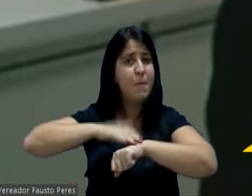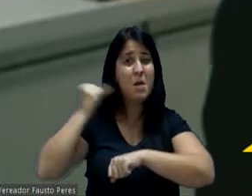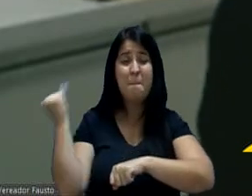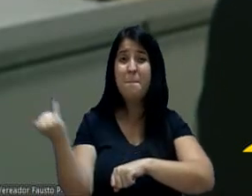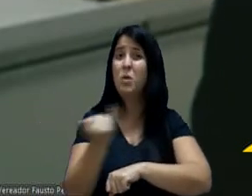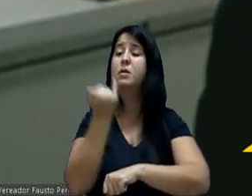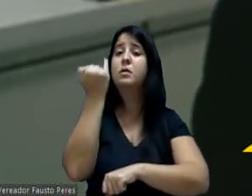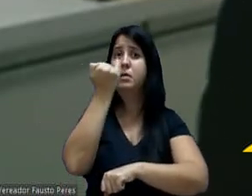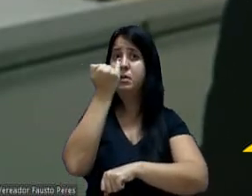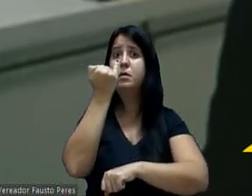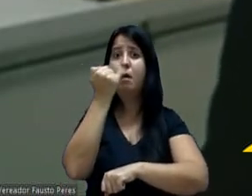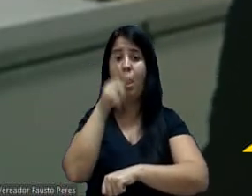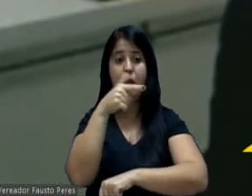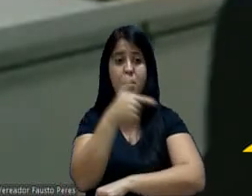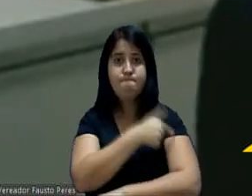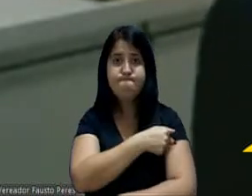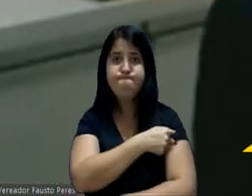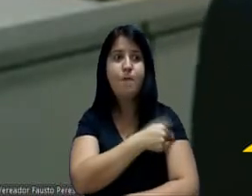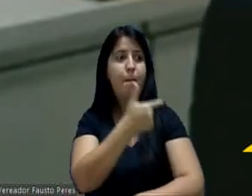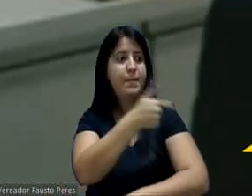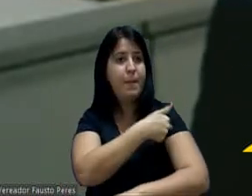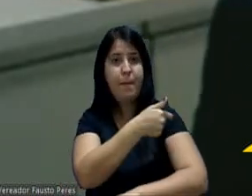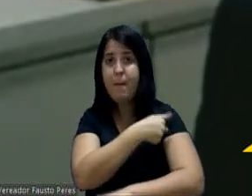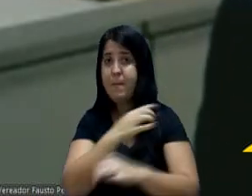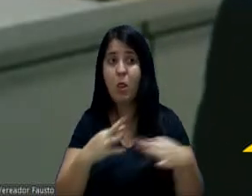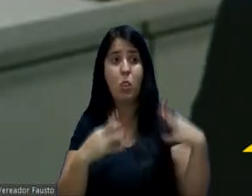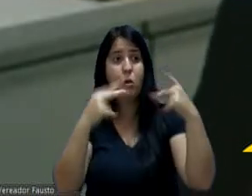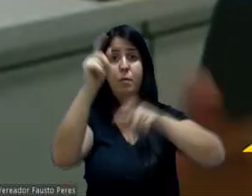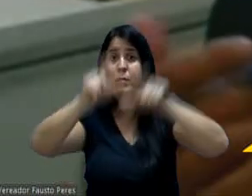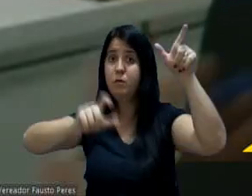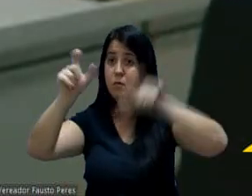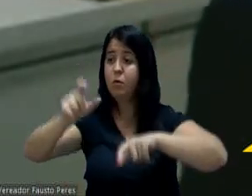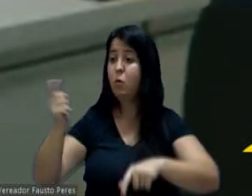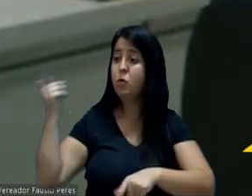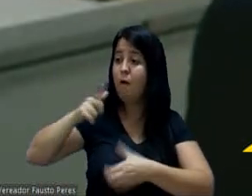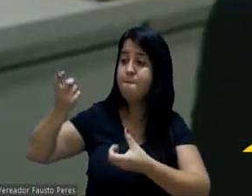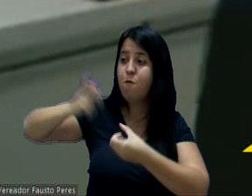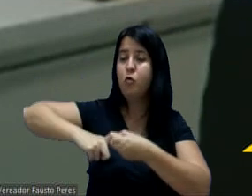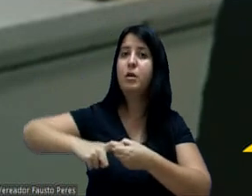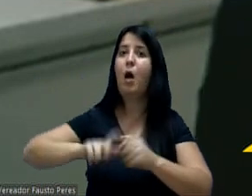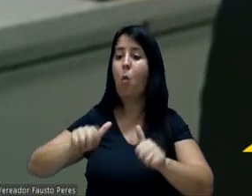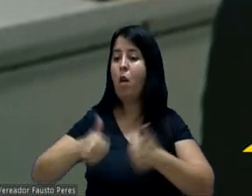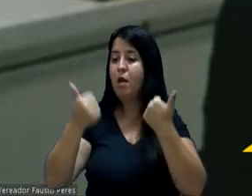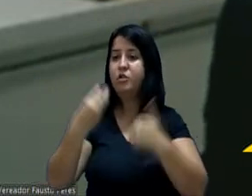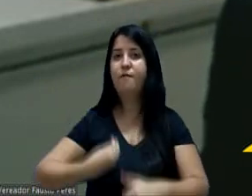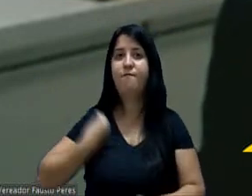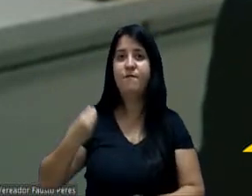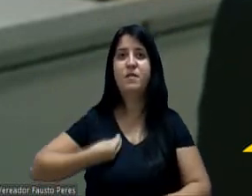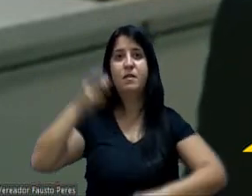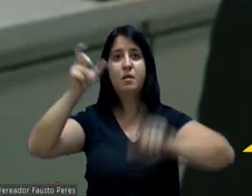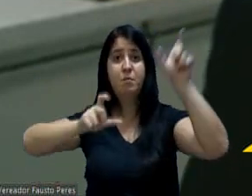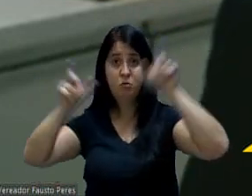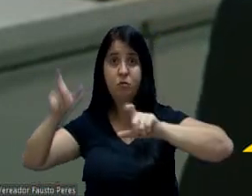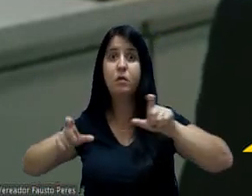tudo, é ter vacina, vacinar o povo para a gente retomar aí a qualidade de vida das pessoas e principalmente,